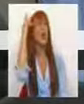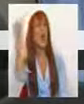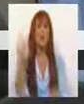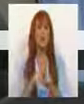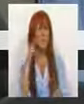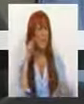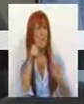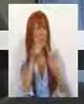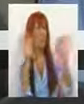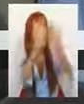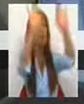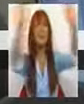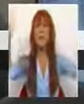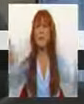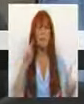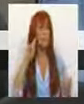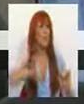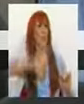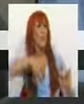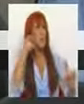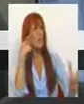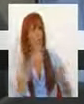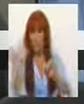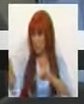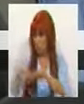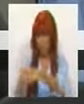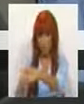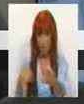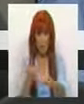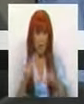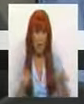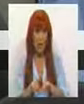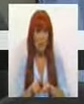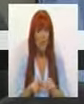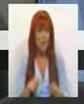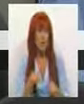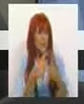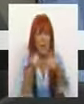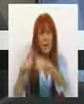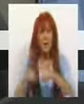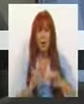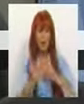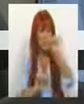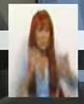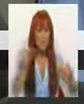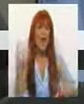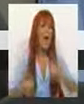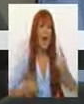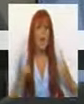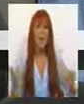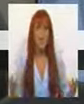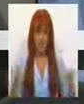de alcance tão universal como Vossas Excelências o fazem, porque de facto eles têm uma geometria absolutamente variável e que às